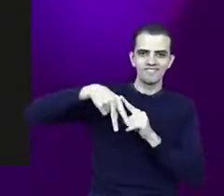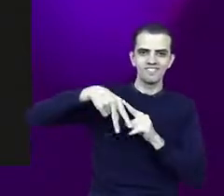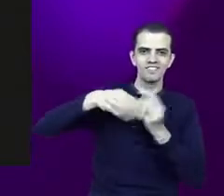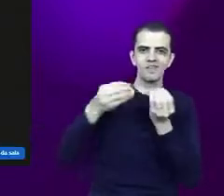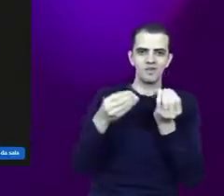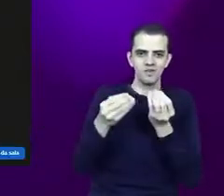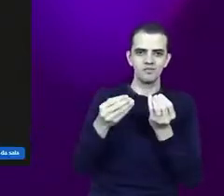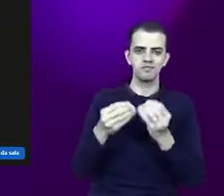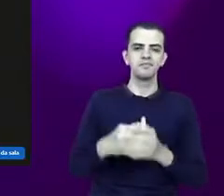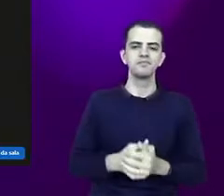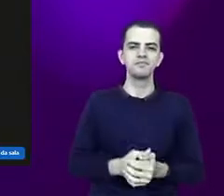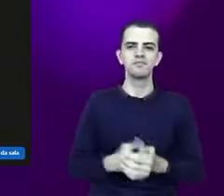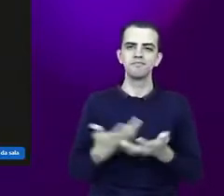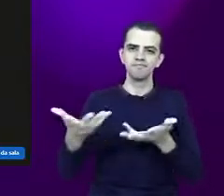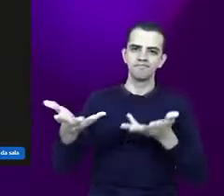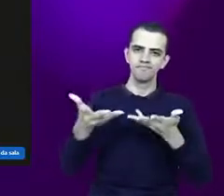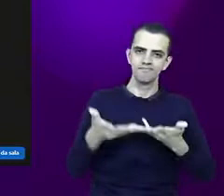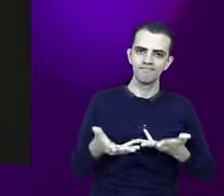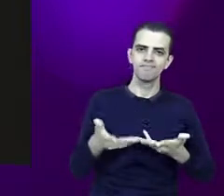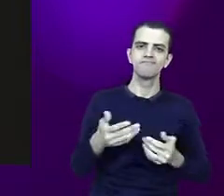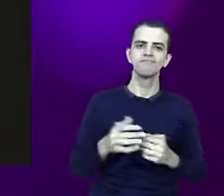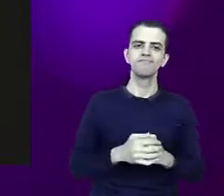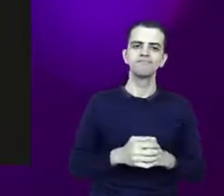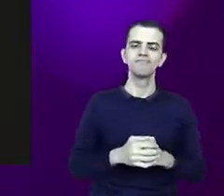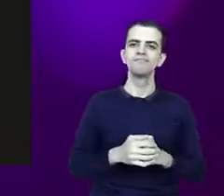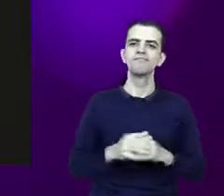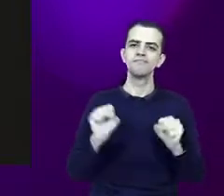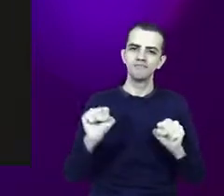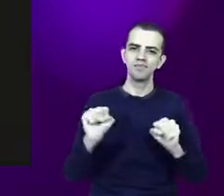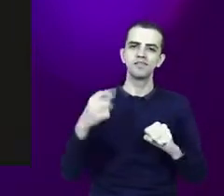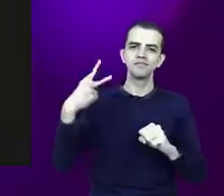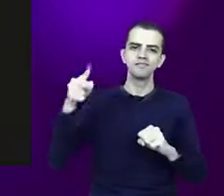Vassalo, por favor. Bem, a palavra é sua.